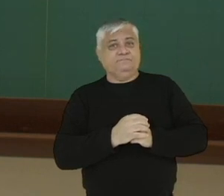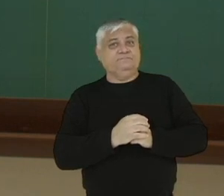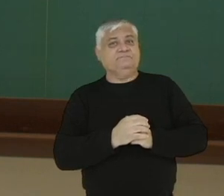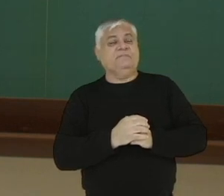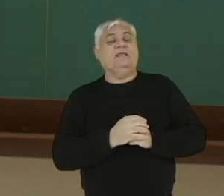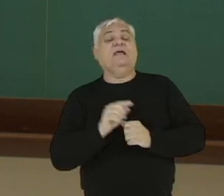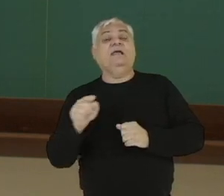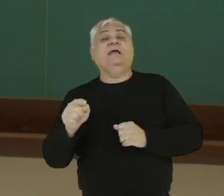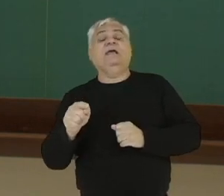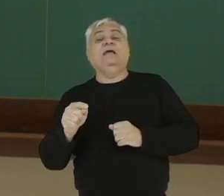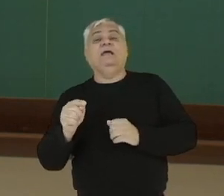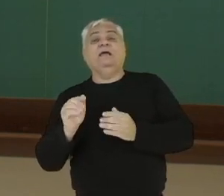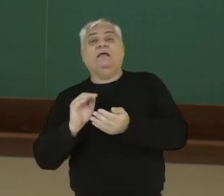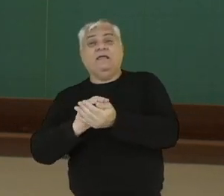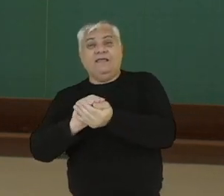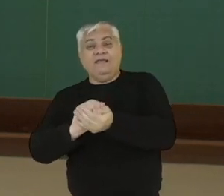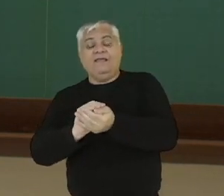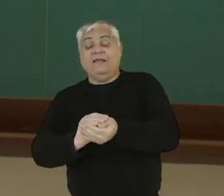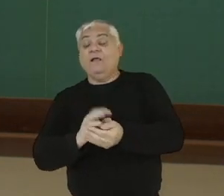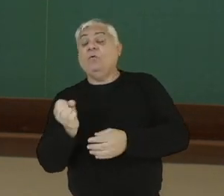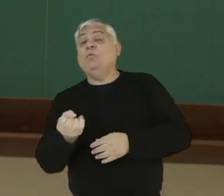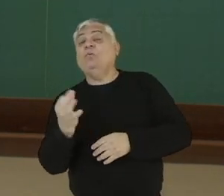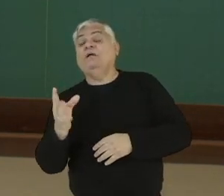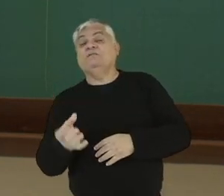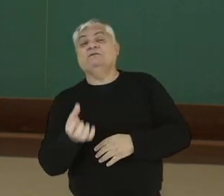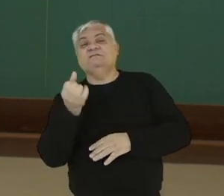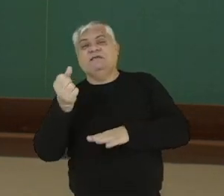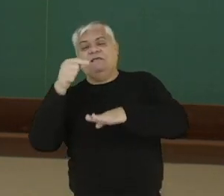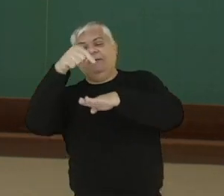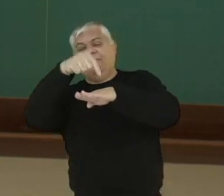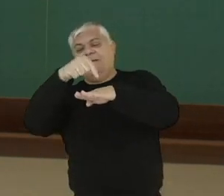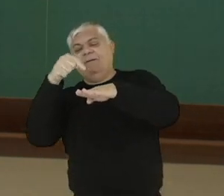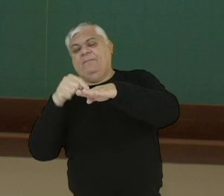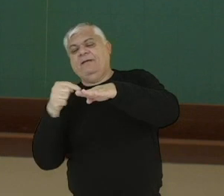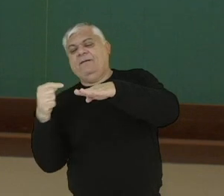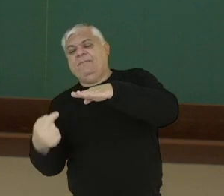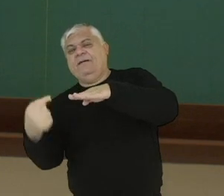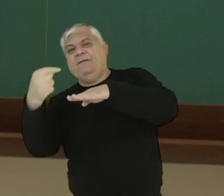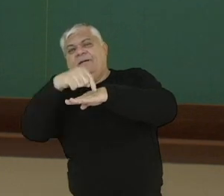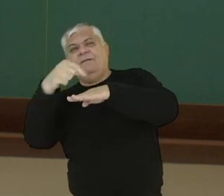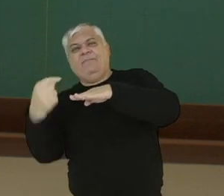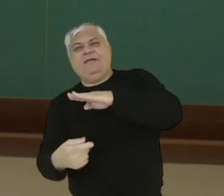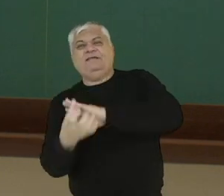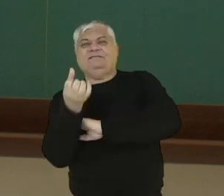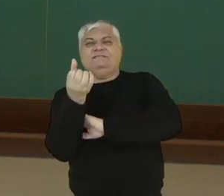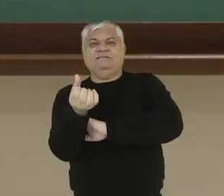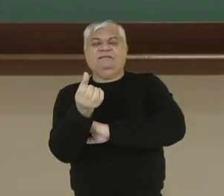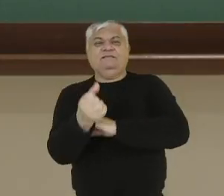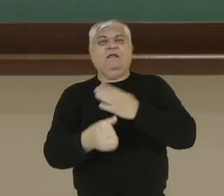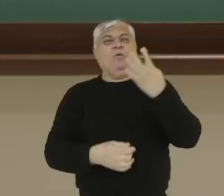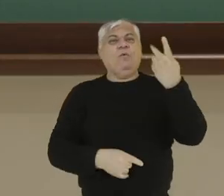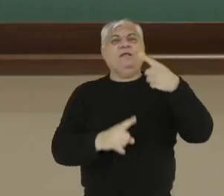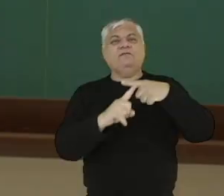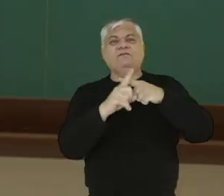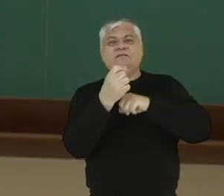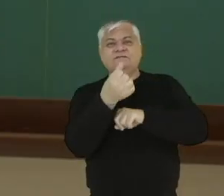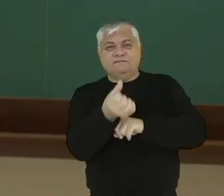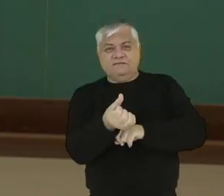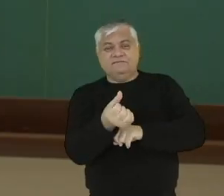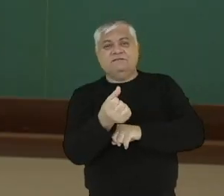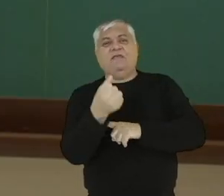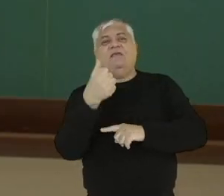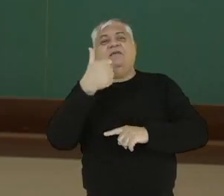dezena. Para a unidade, eu tenho quantas opções? Eu tenho 6 opções, né? Então, 4 vezes 6, 24. Eu